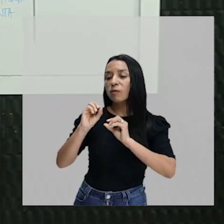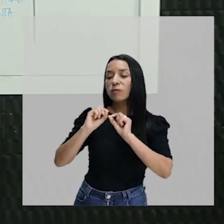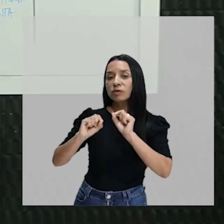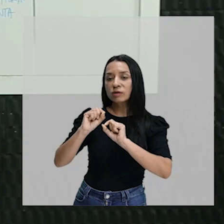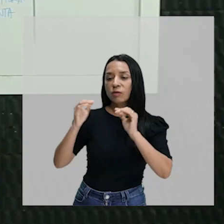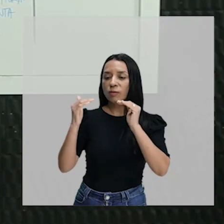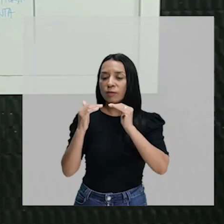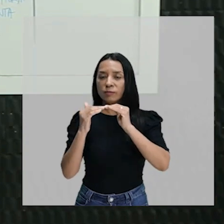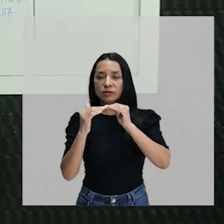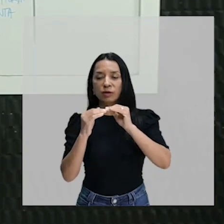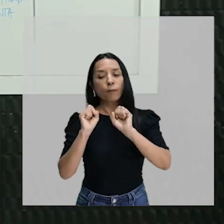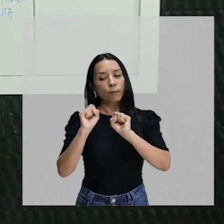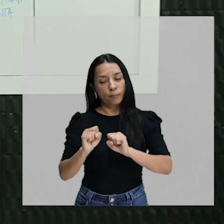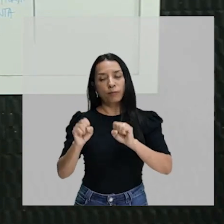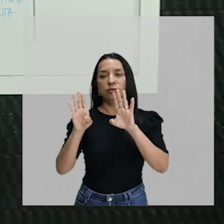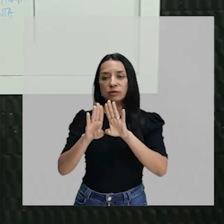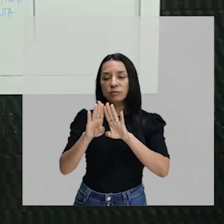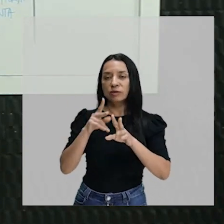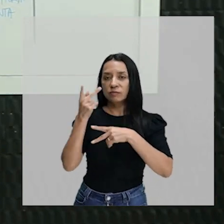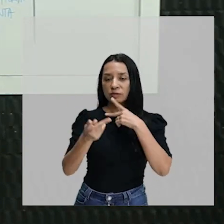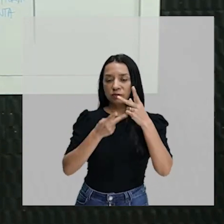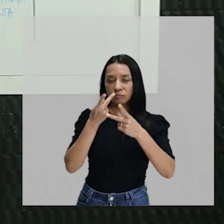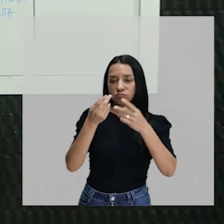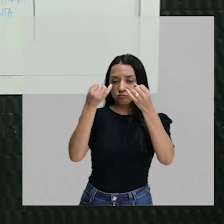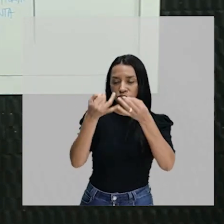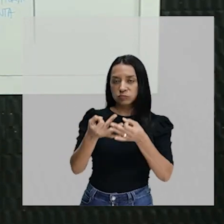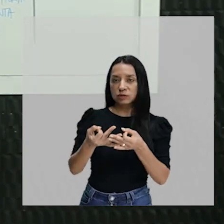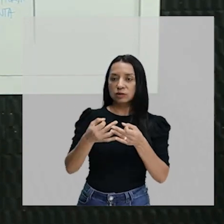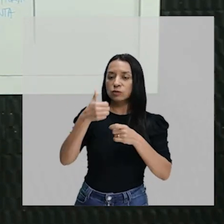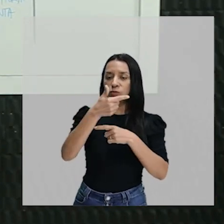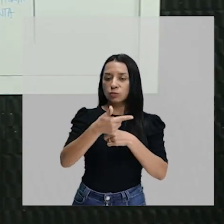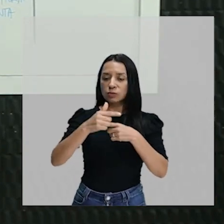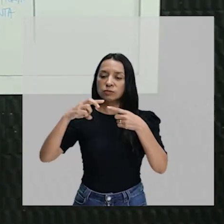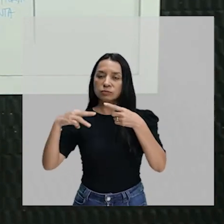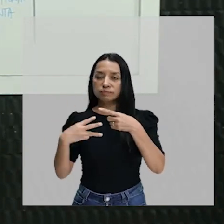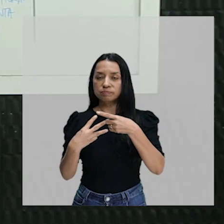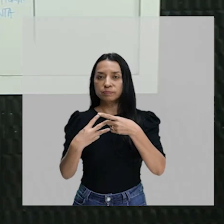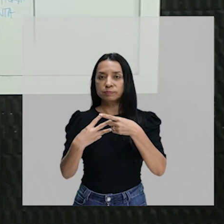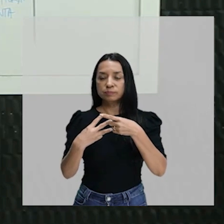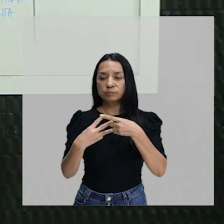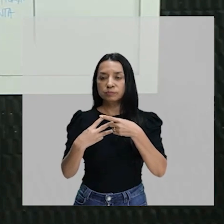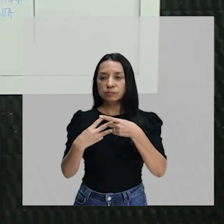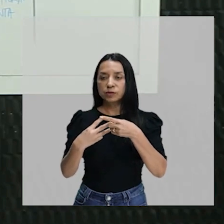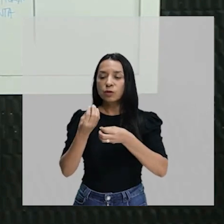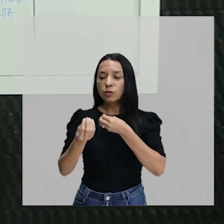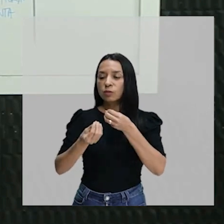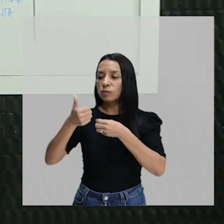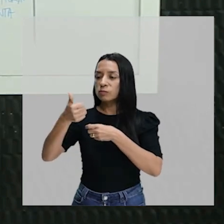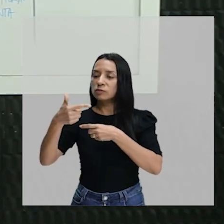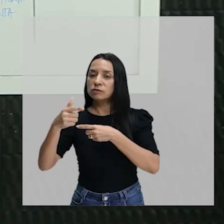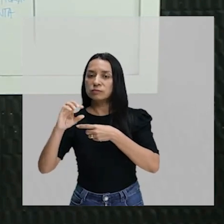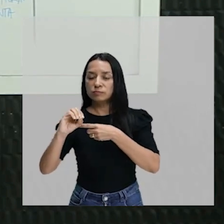dizer que dois está para três assim como